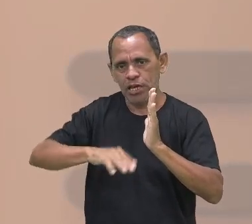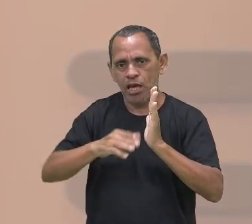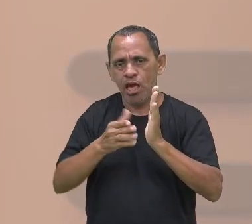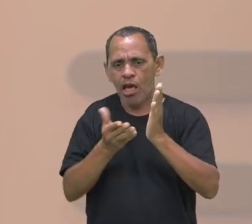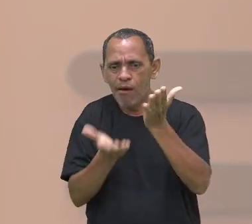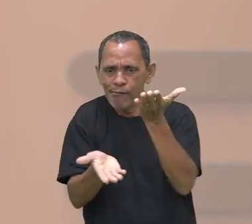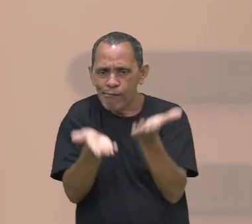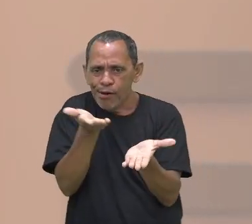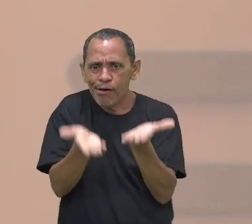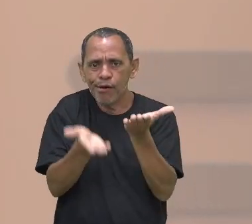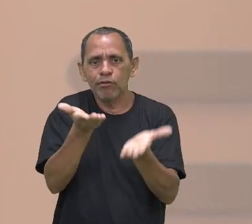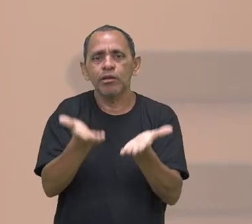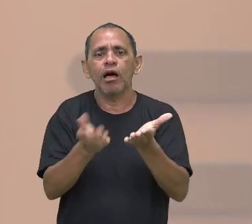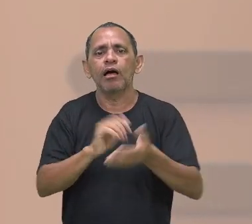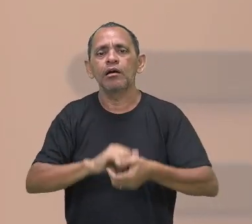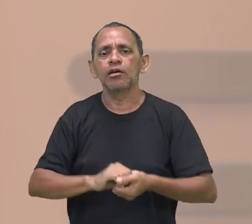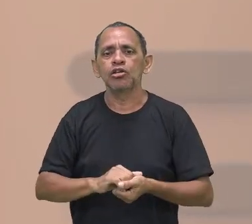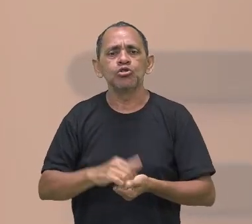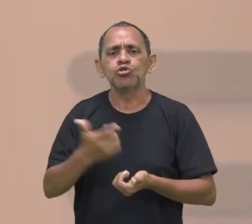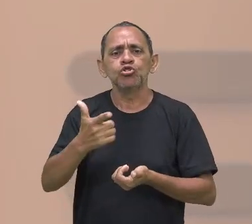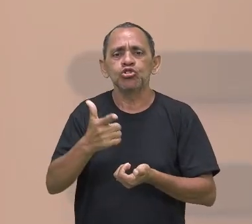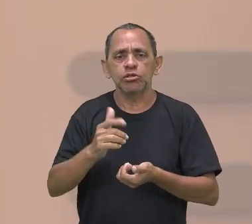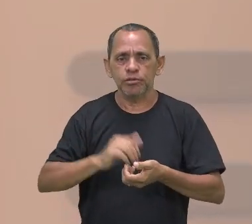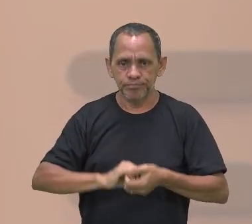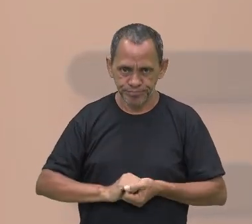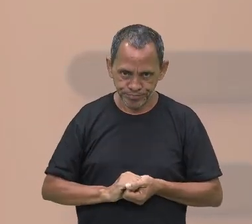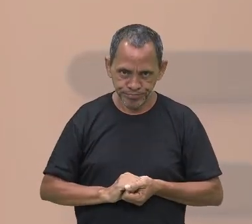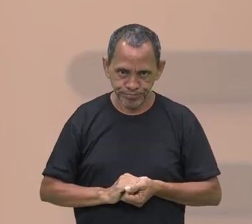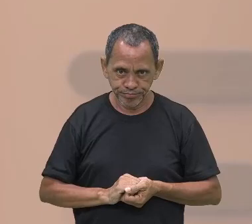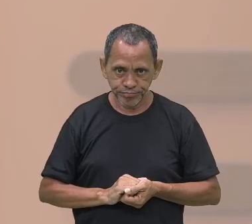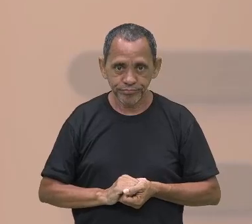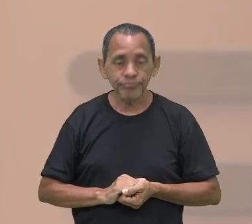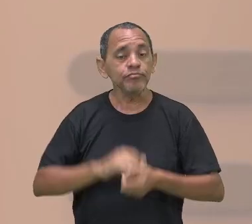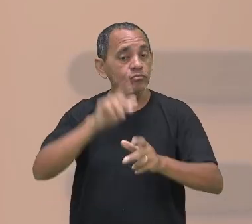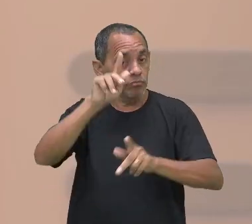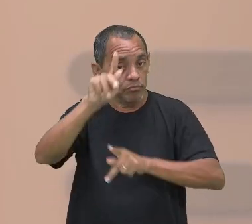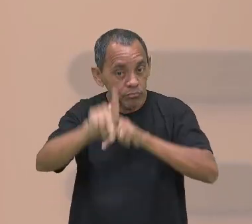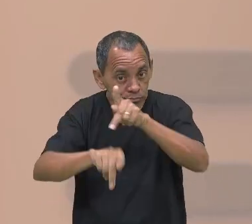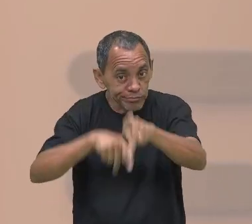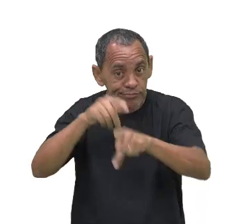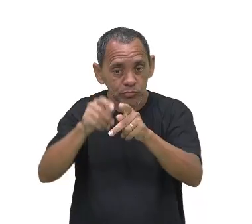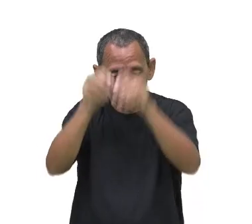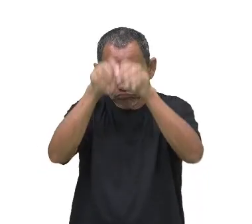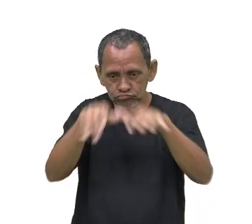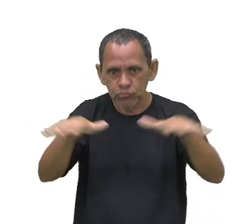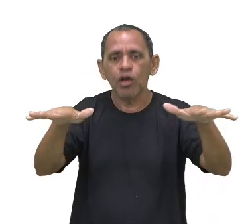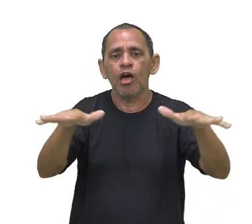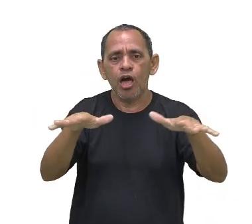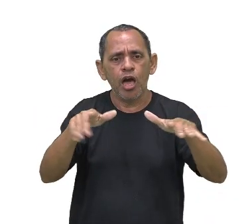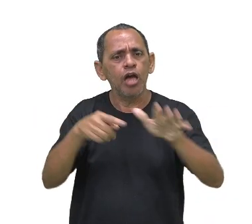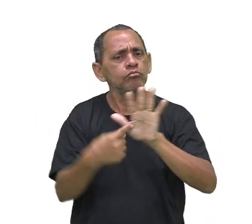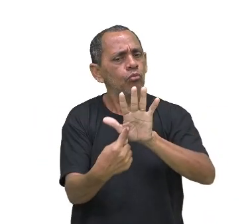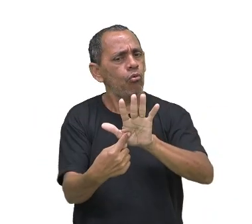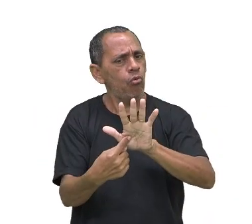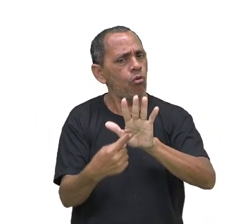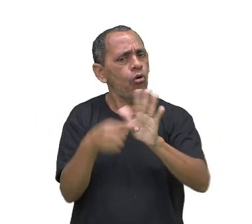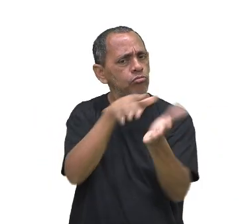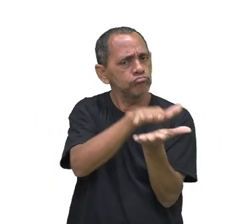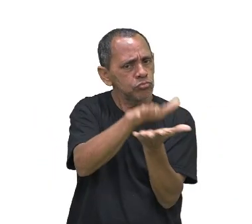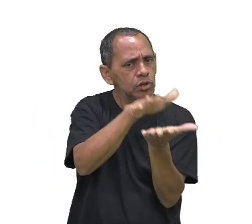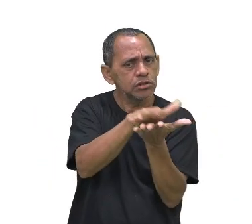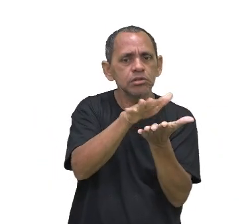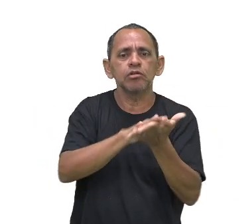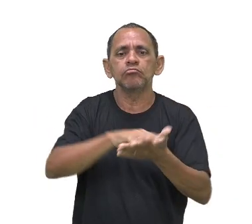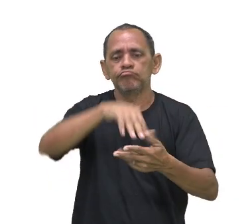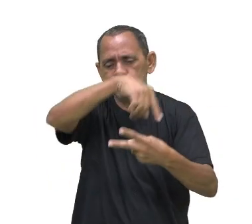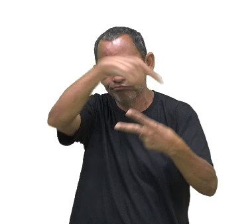irregular. É assim que ele vê o povoamento e assim ele o descreve em sua obra. O segundo capítulo